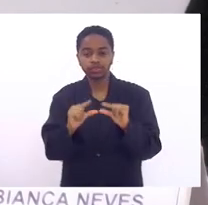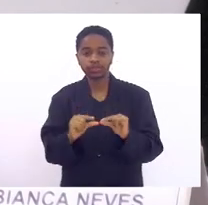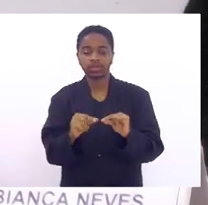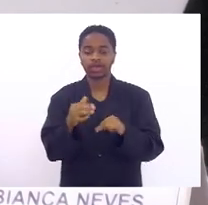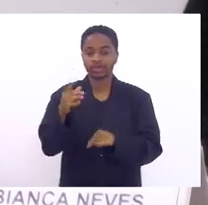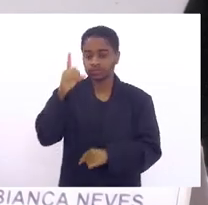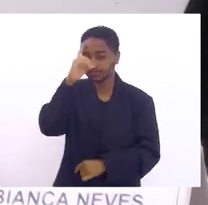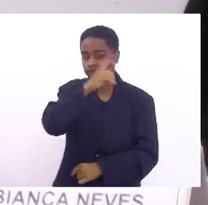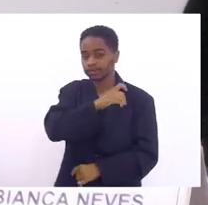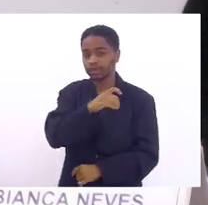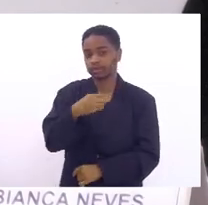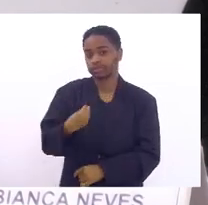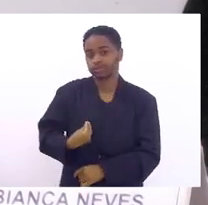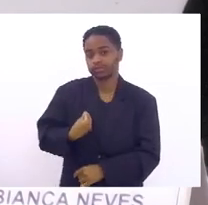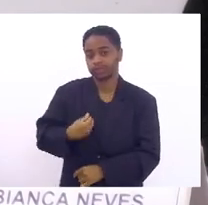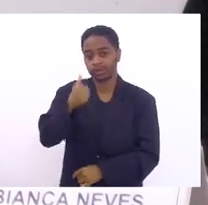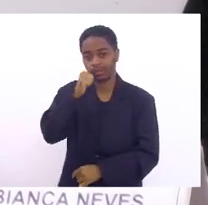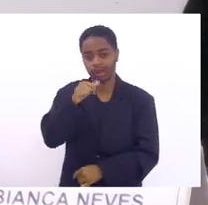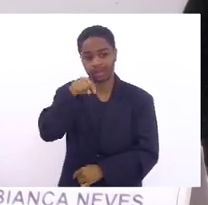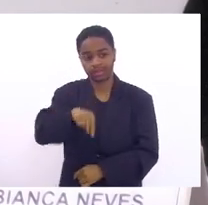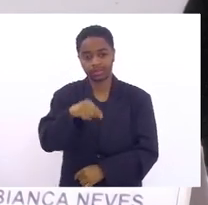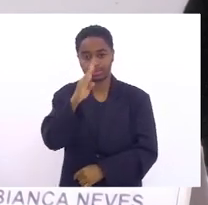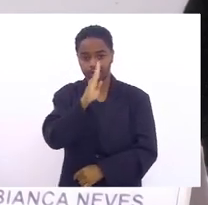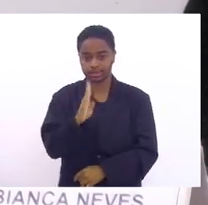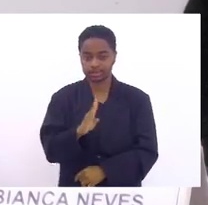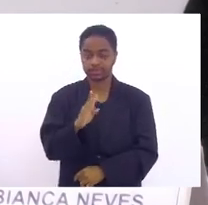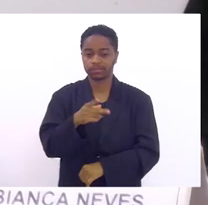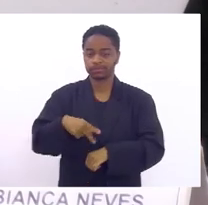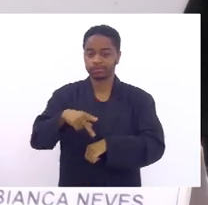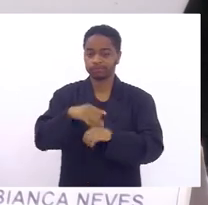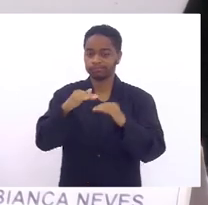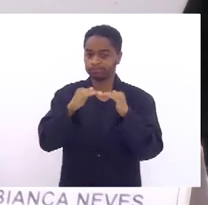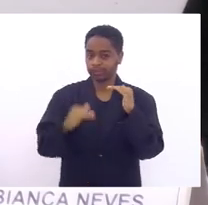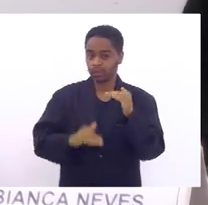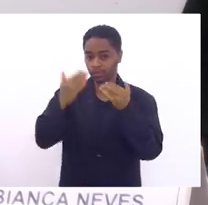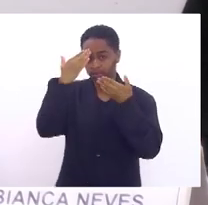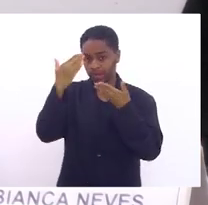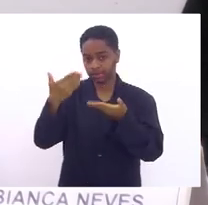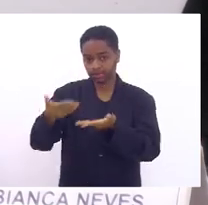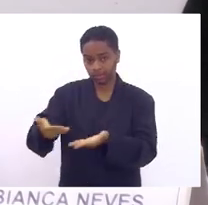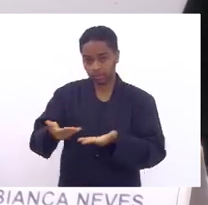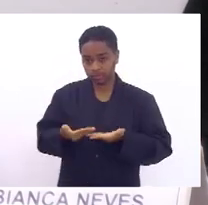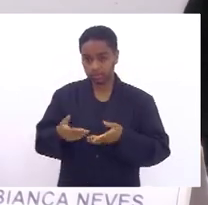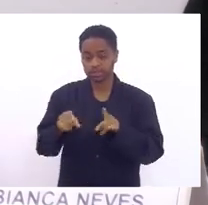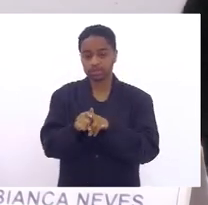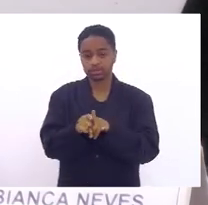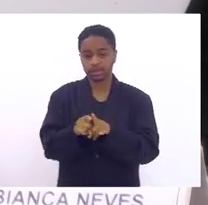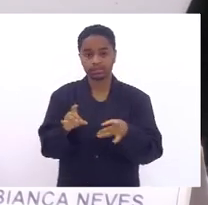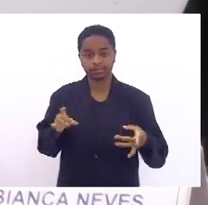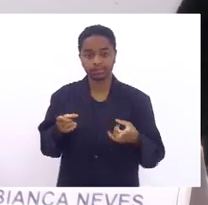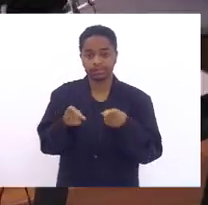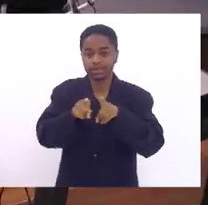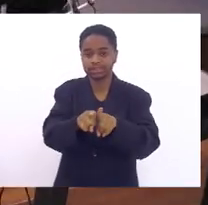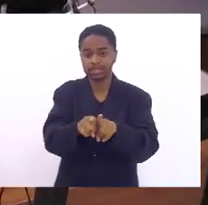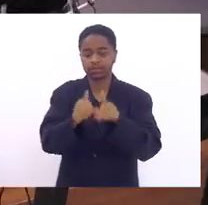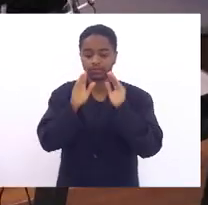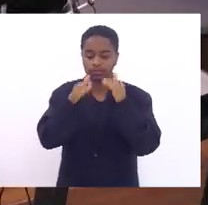tão desigual né Obrigado pelo convite né e pela parceria pela vida das